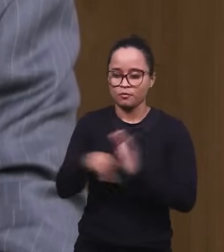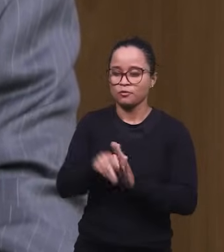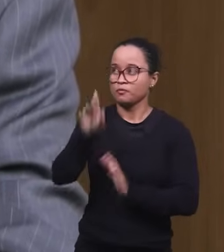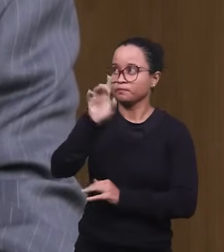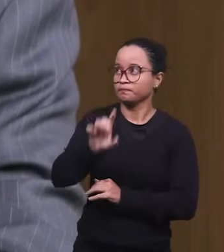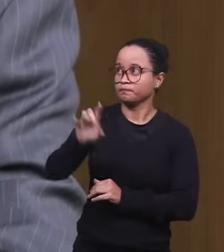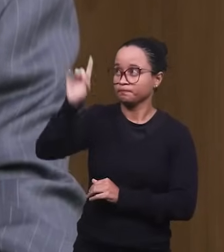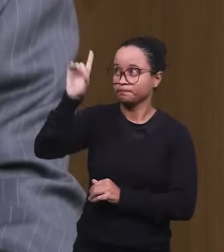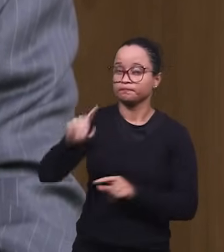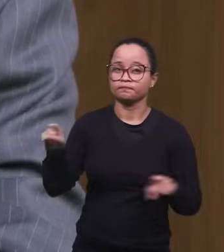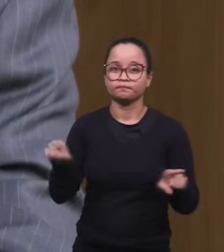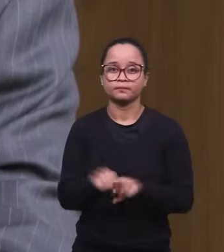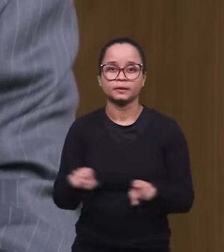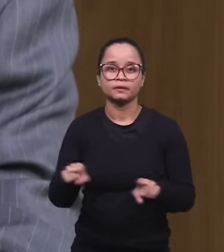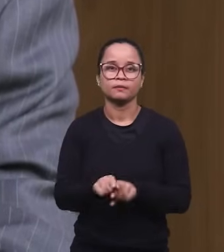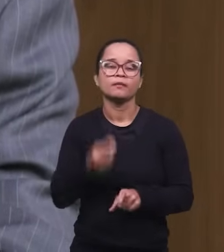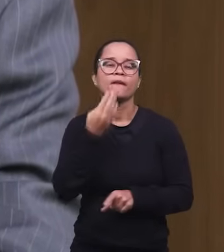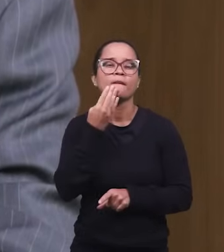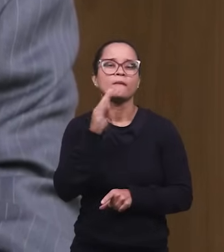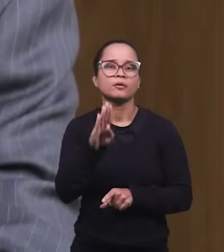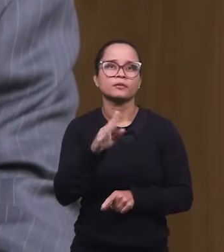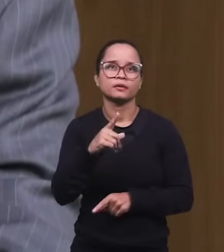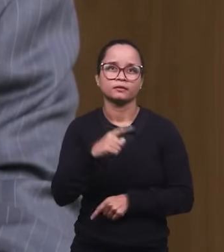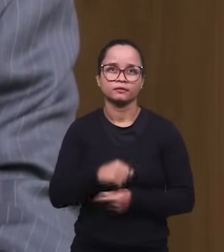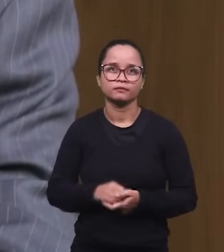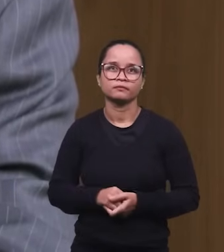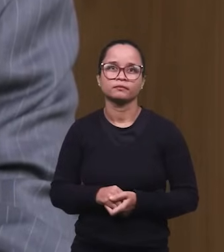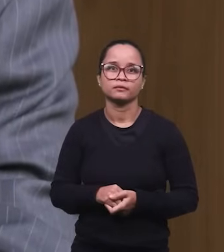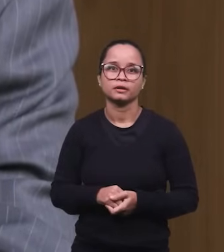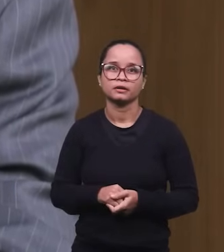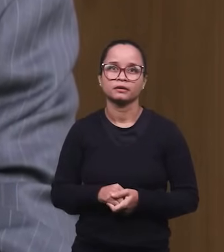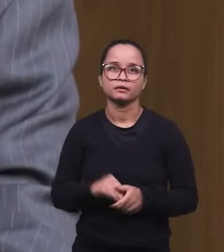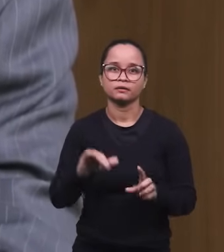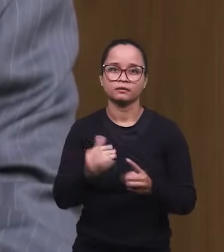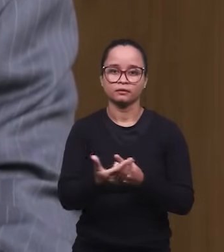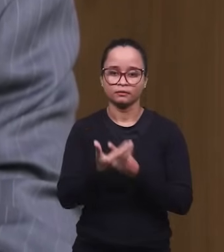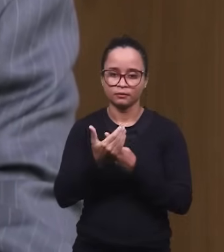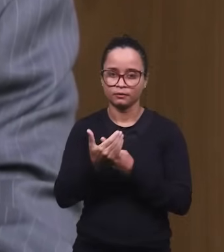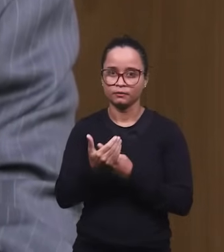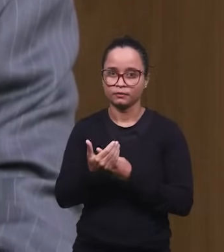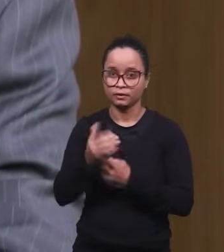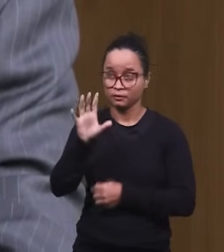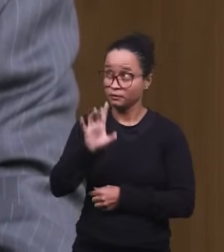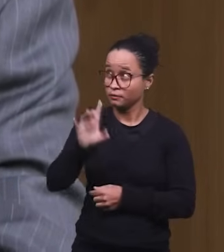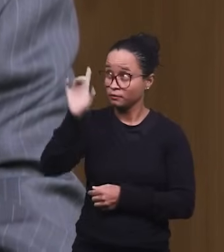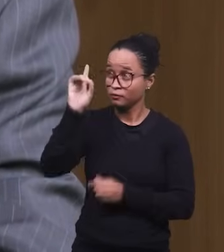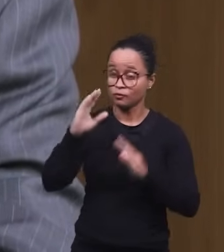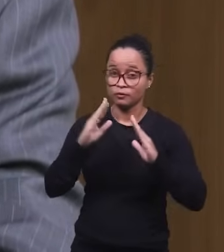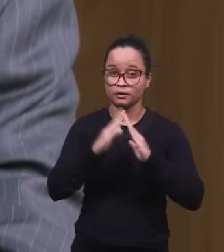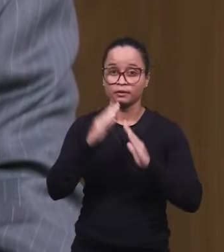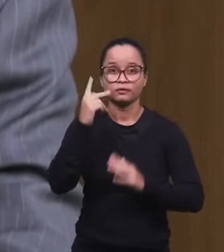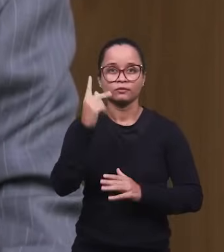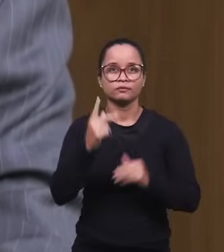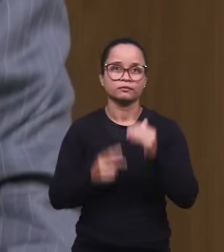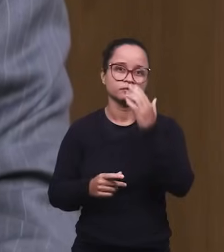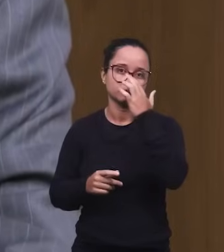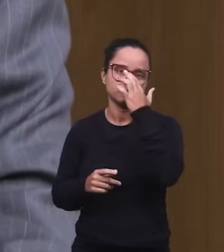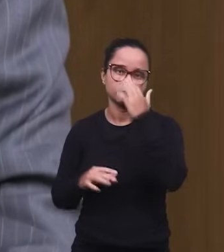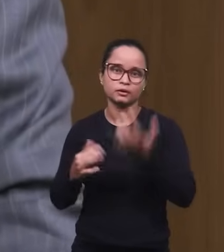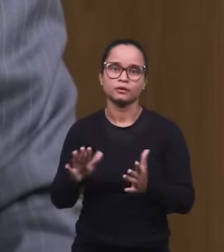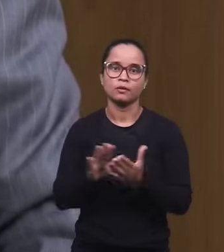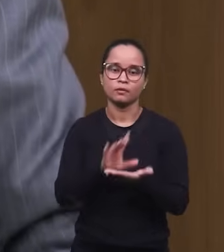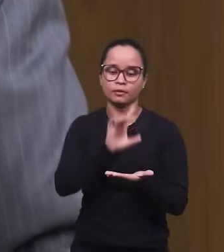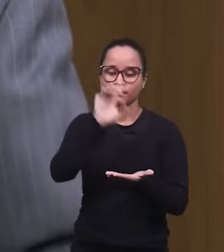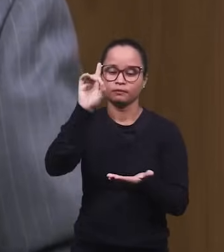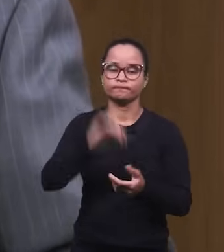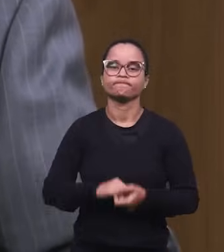serva de Deus. E que há uma promessa de livramento da parte de Deus sobre a sua casa. E a palavra